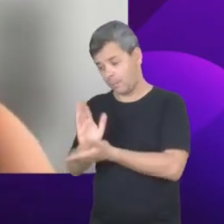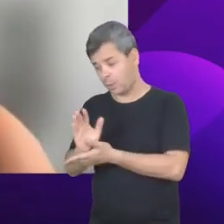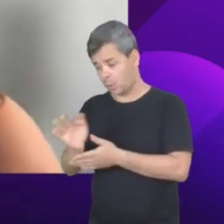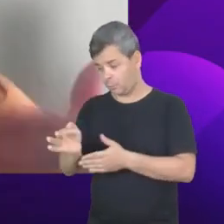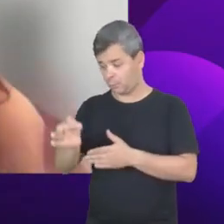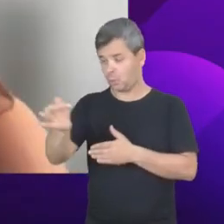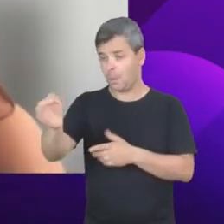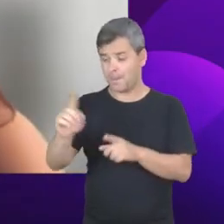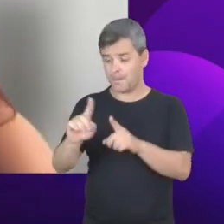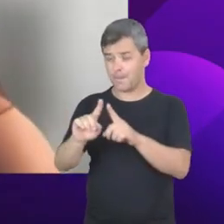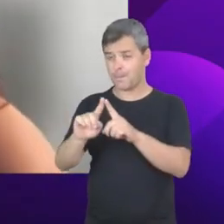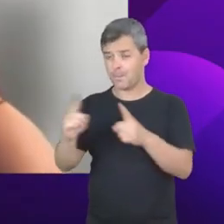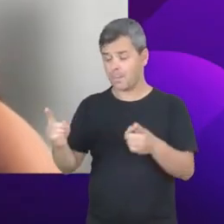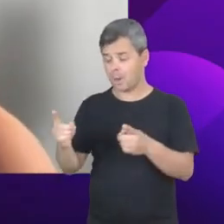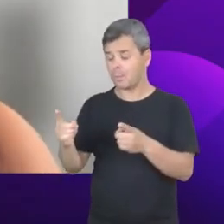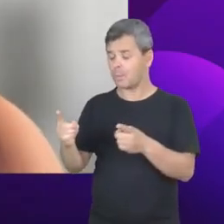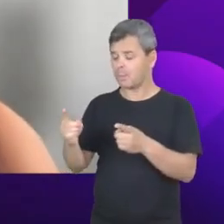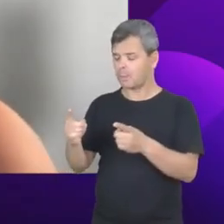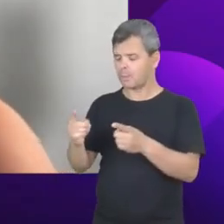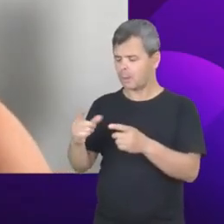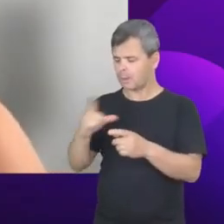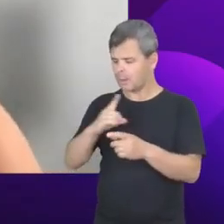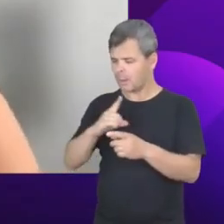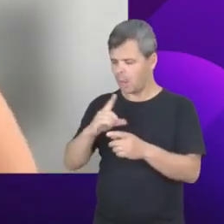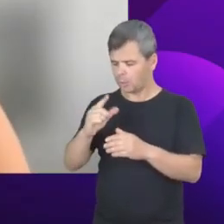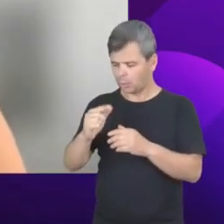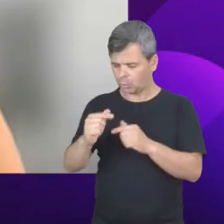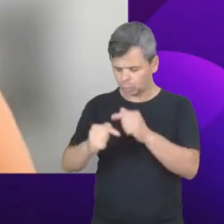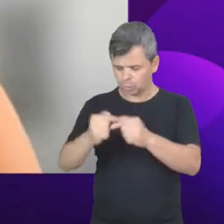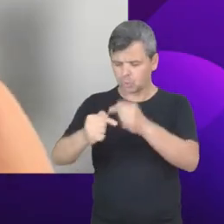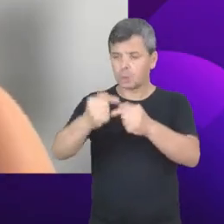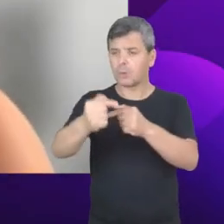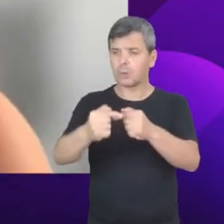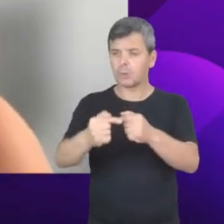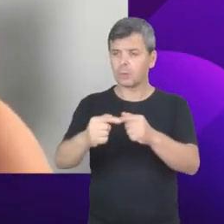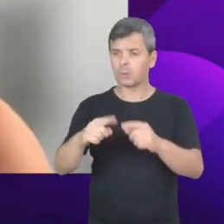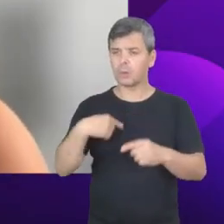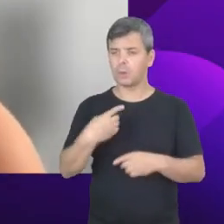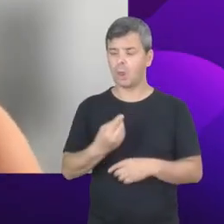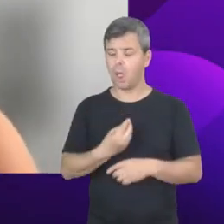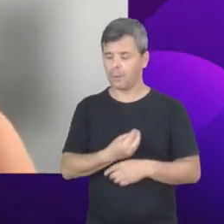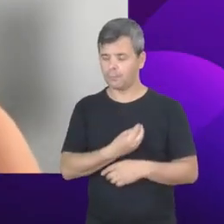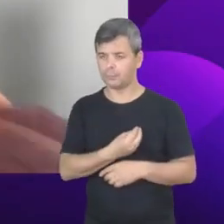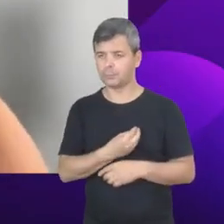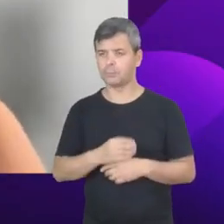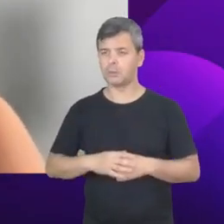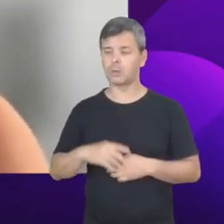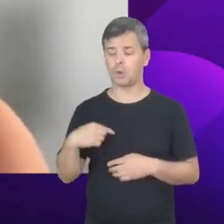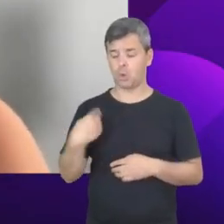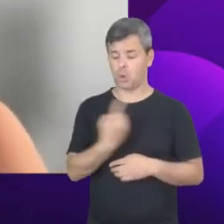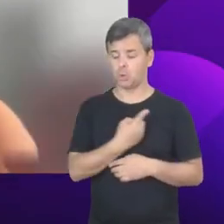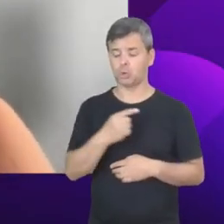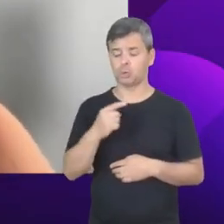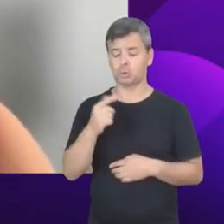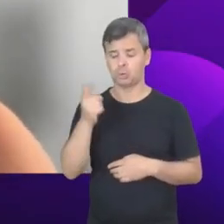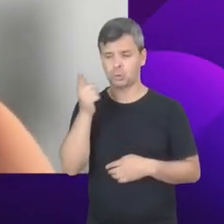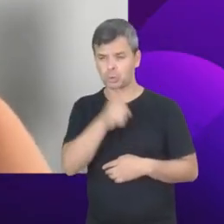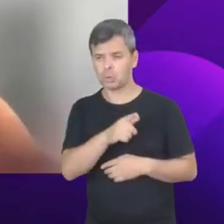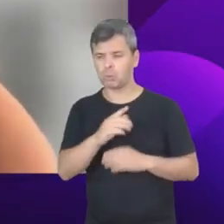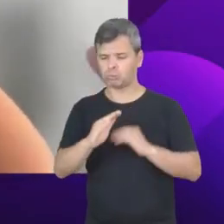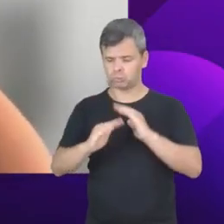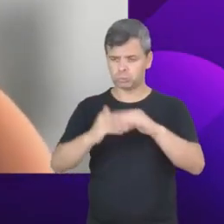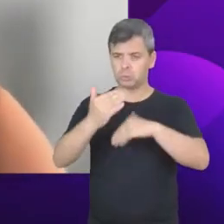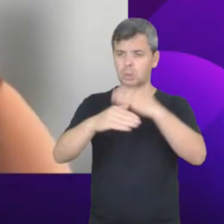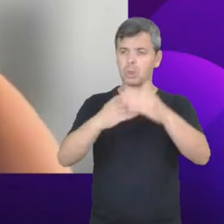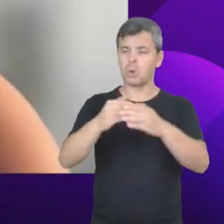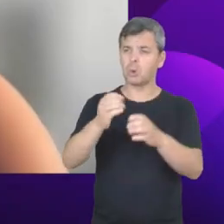futuro, mas que vai deixar esse legado para gerações aí que estão por vir. e que a gente consegue sempre avançar e